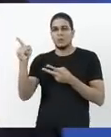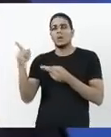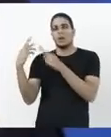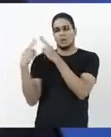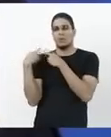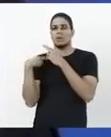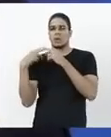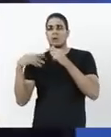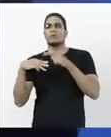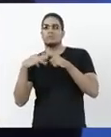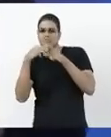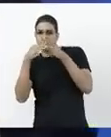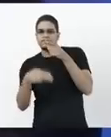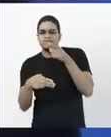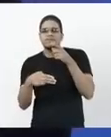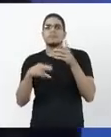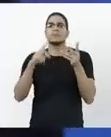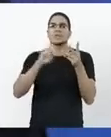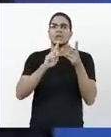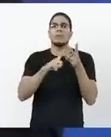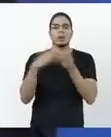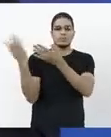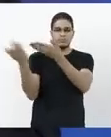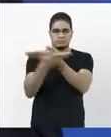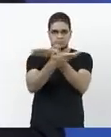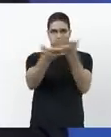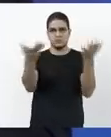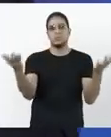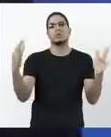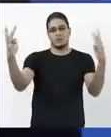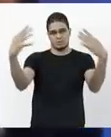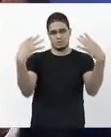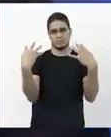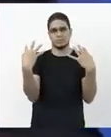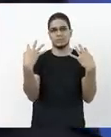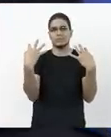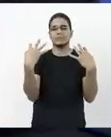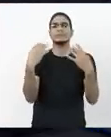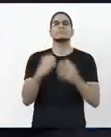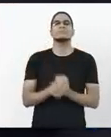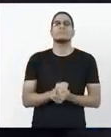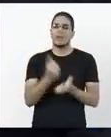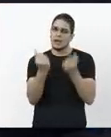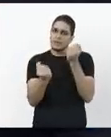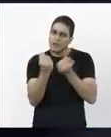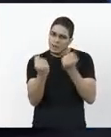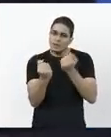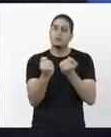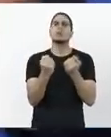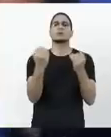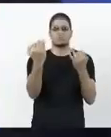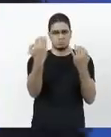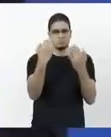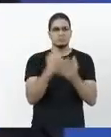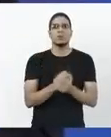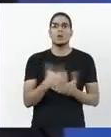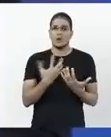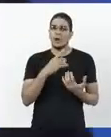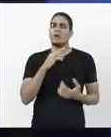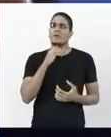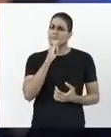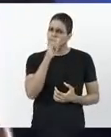ouvindo, por estar acompanhando e avaliando. Eu quero dizer a você que eu amo